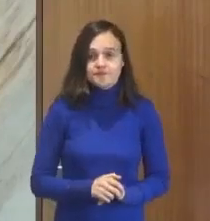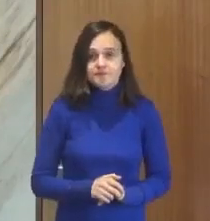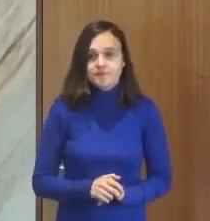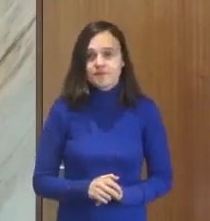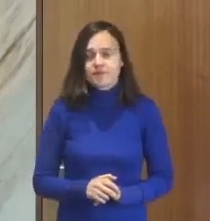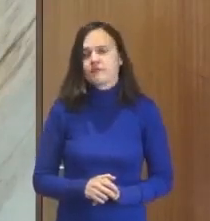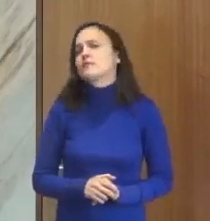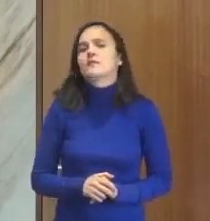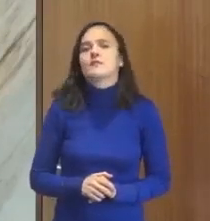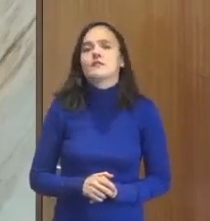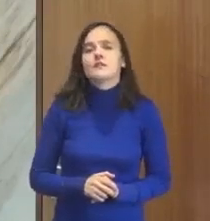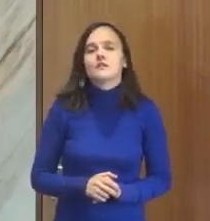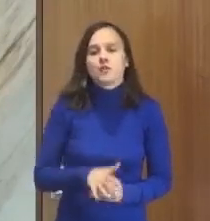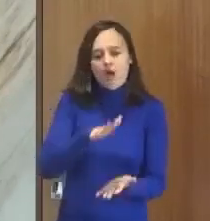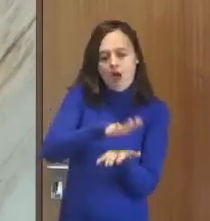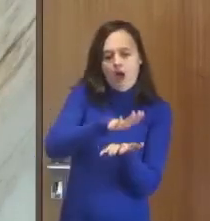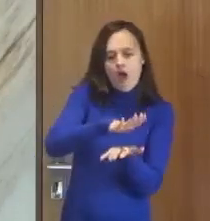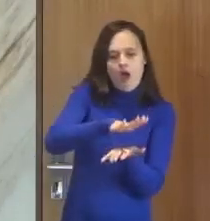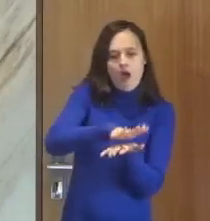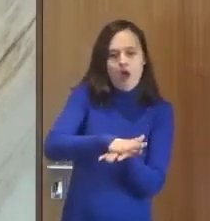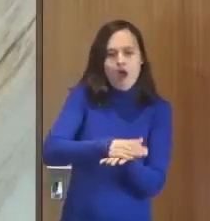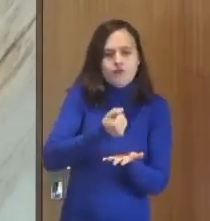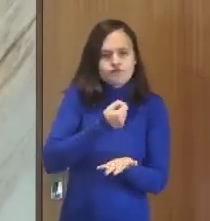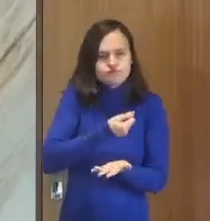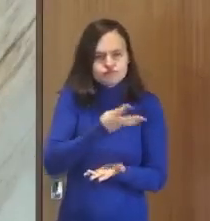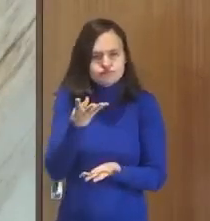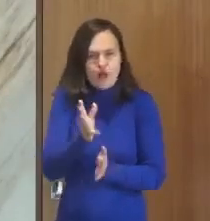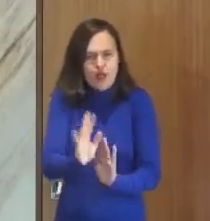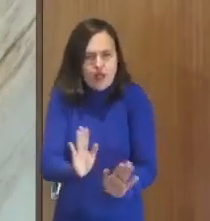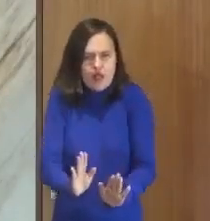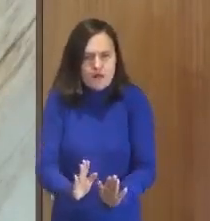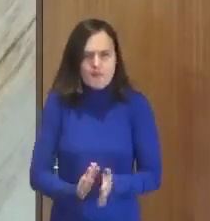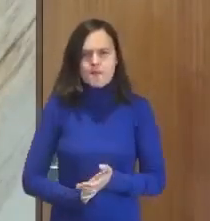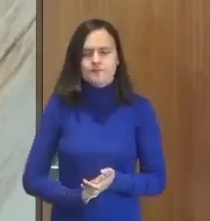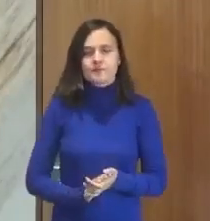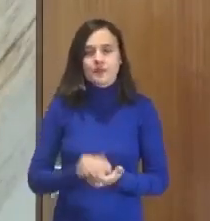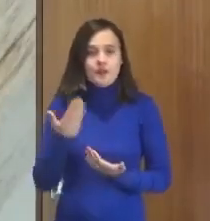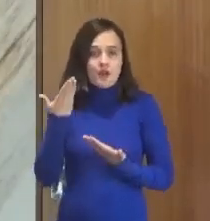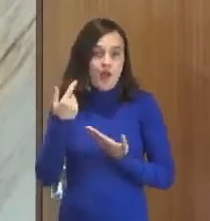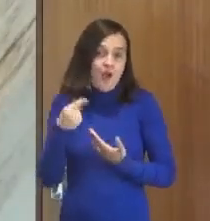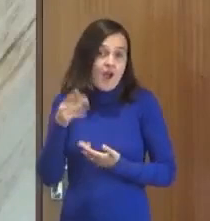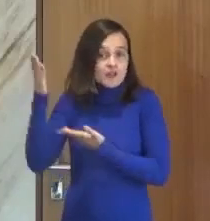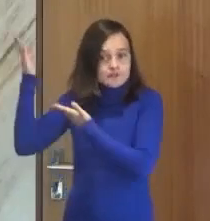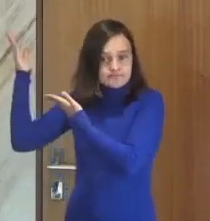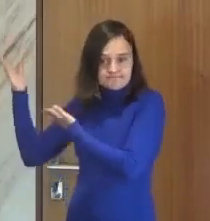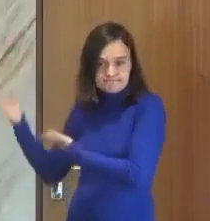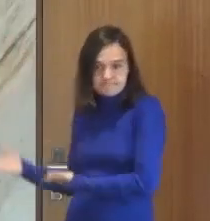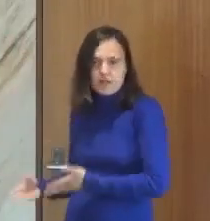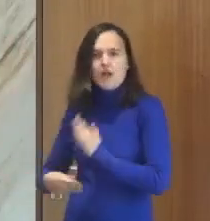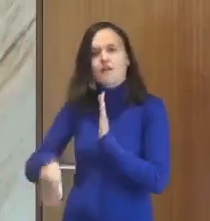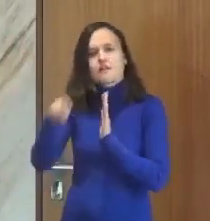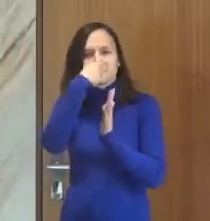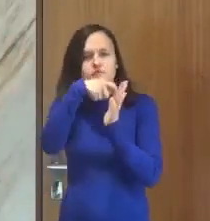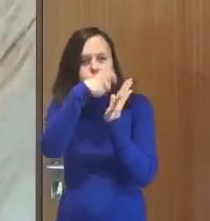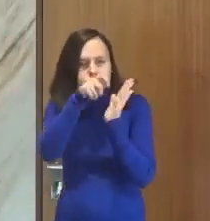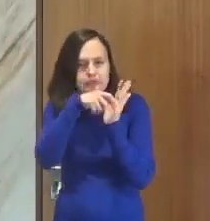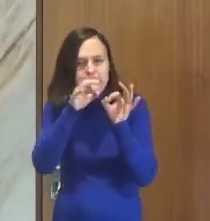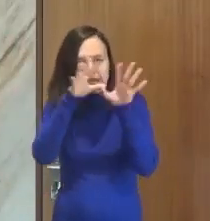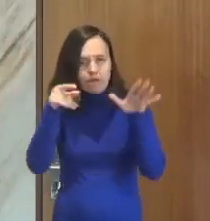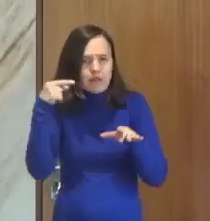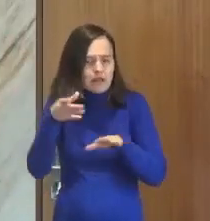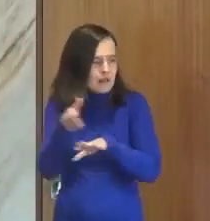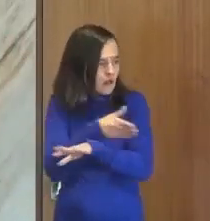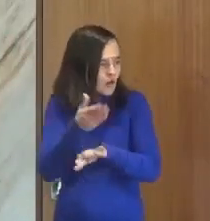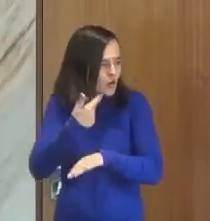Não foram muitas as edições até hoje, portanto, temos esta, como se vê, com a dedicatória, como era uso à época, não é?